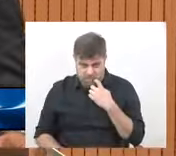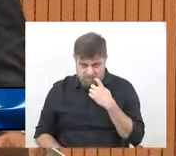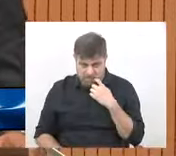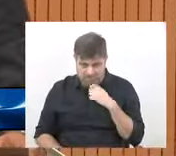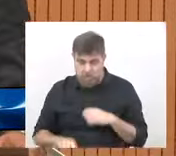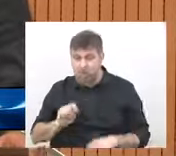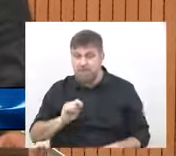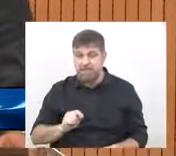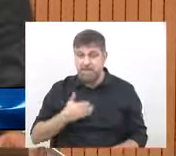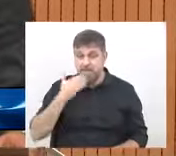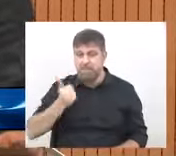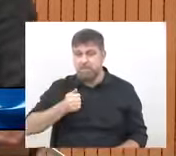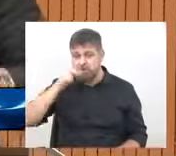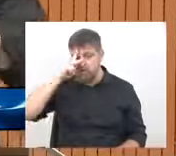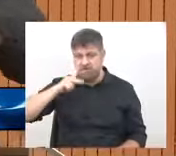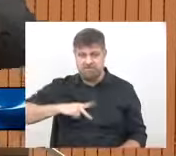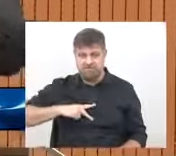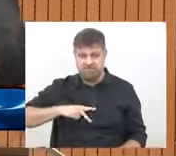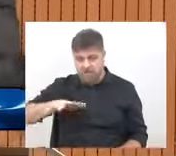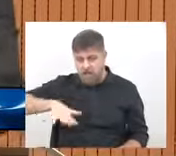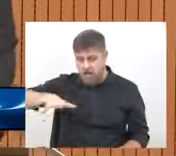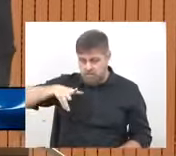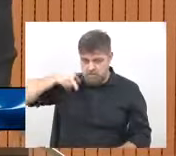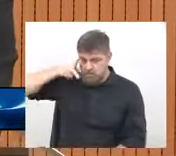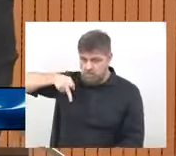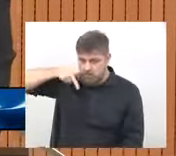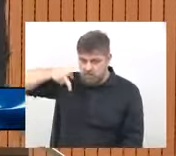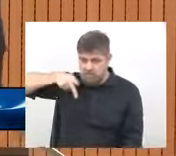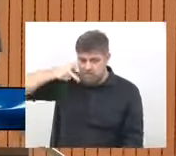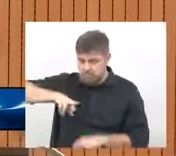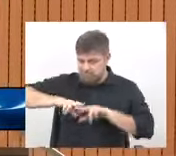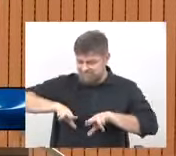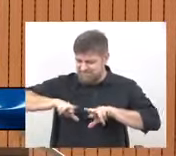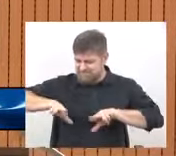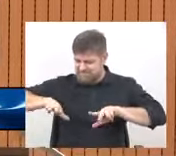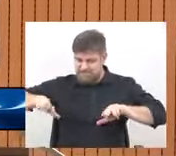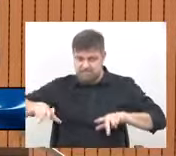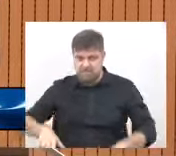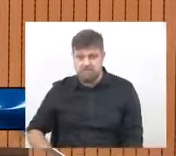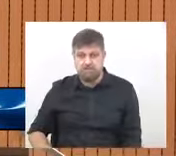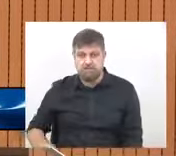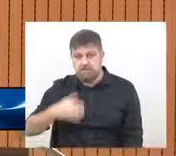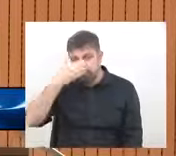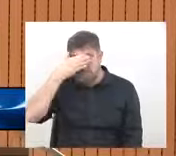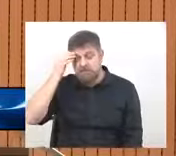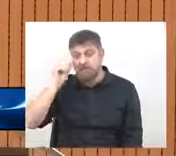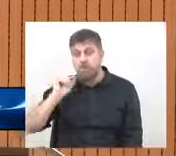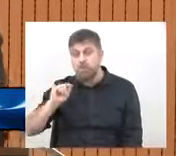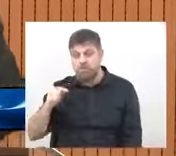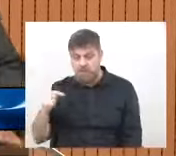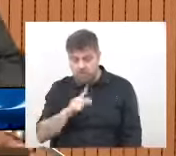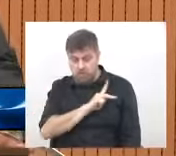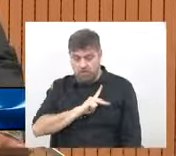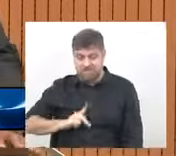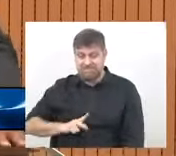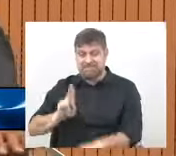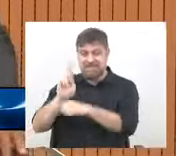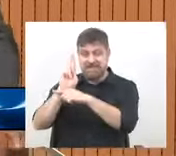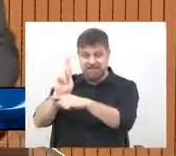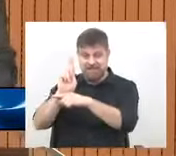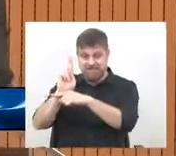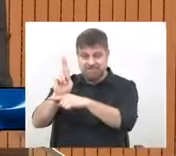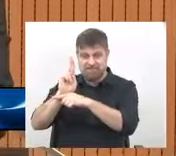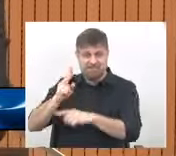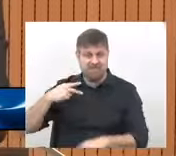interesses dele, até interesses políticos, interesses outros, quer que sejam, e esquece que ele representa a classe